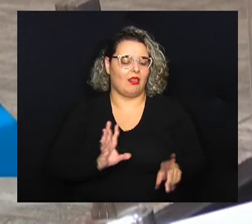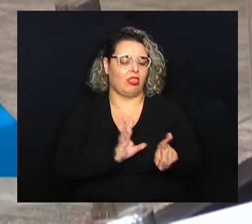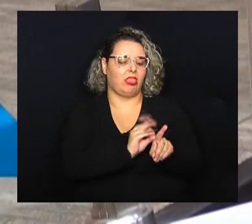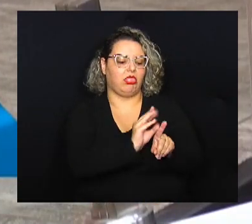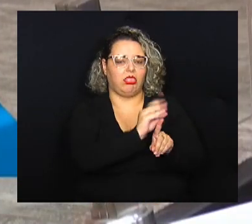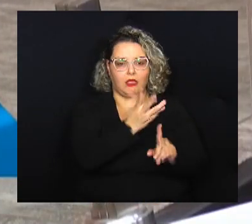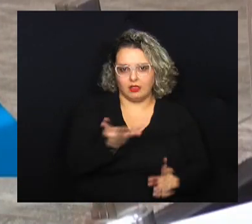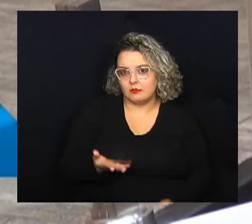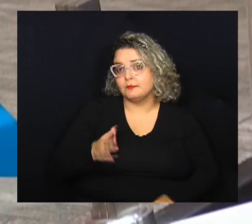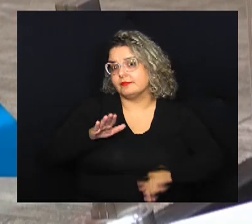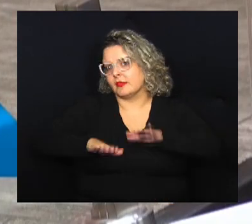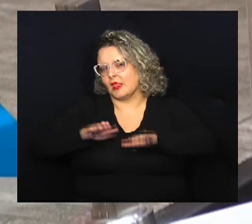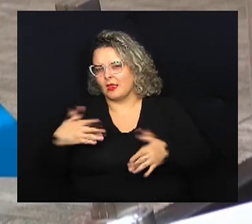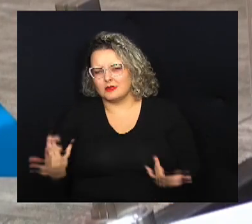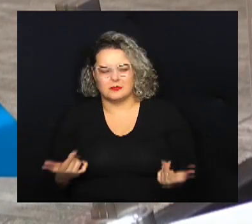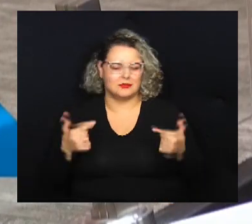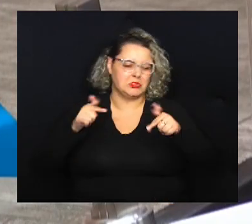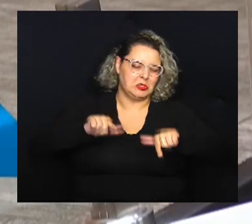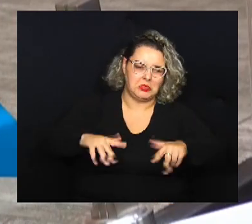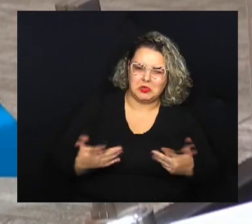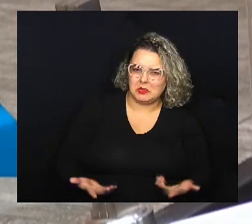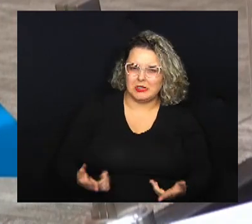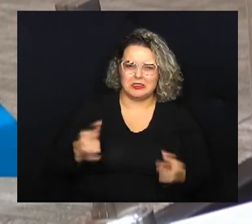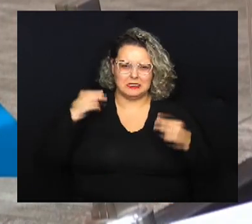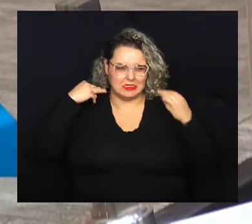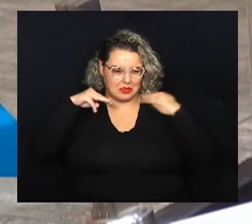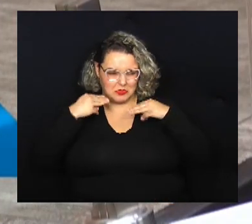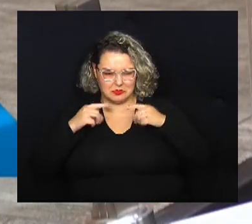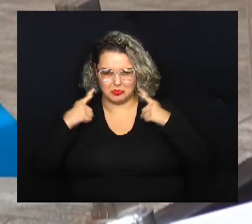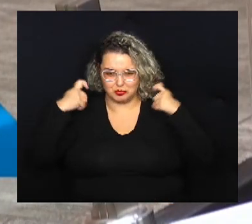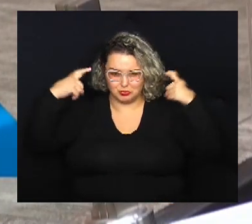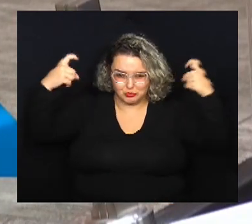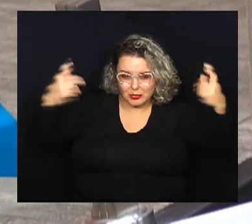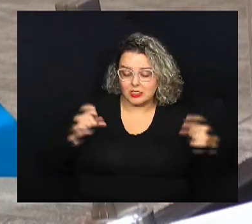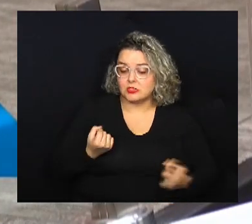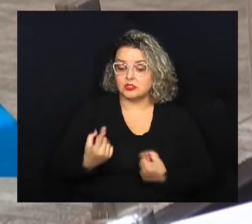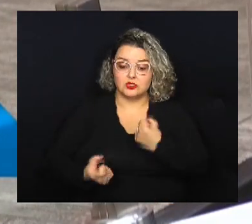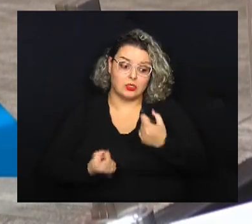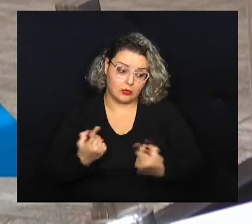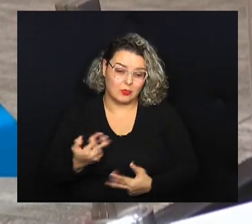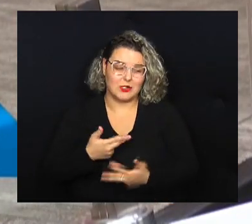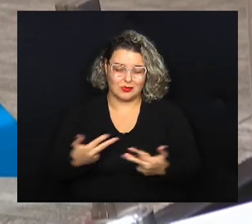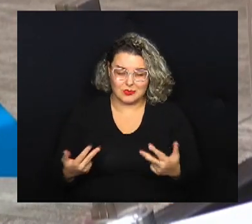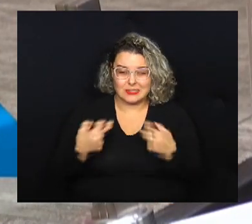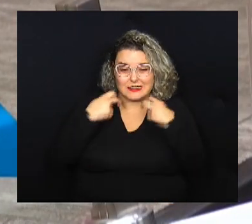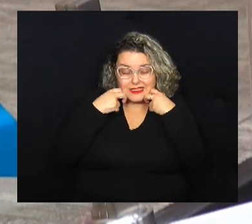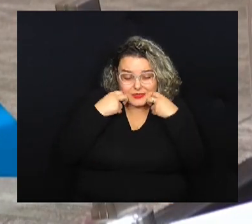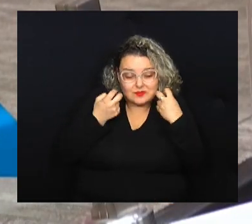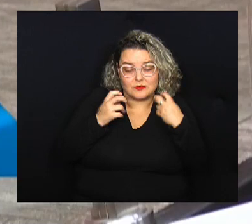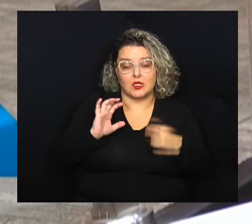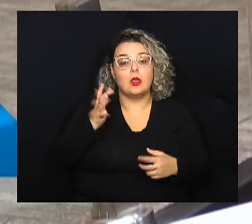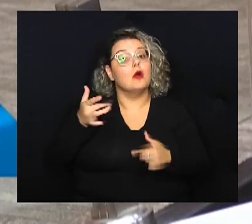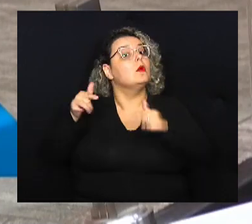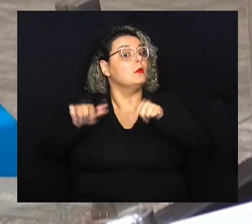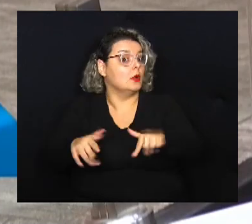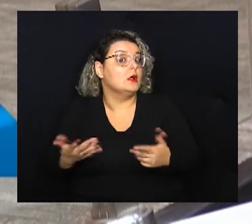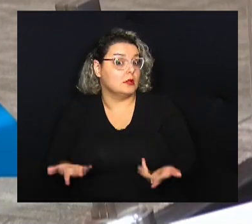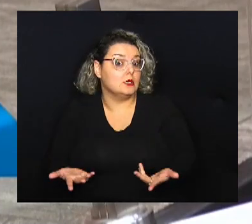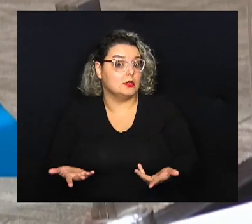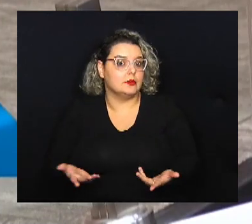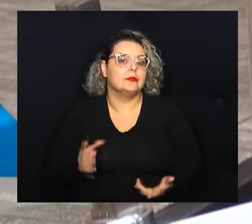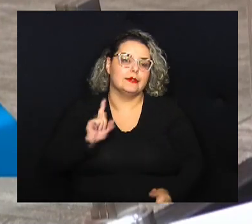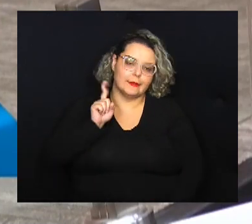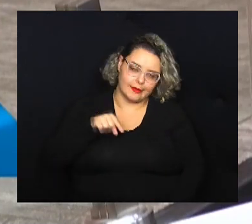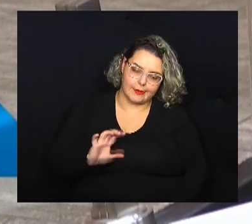vezes por conta do ambiente, da música alta, né, de algumas situações constrangedoras que ocorrem nesses ambientes. Com